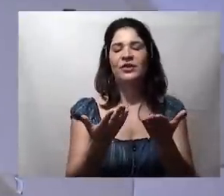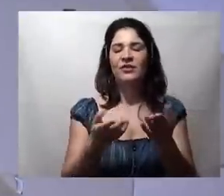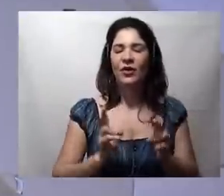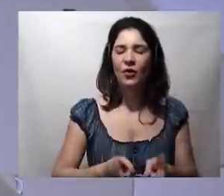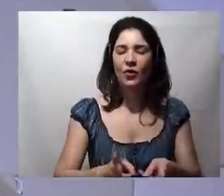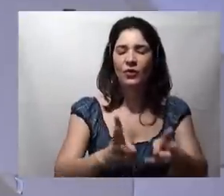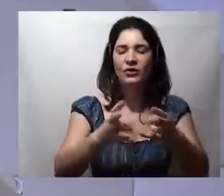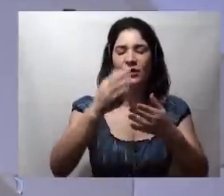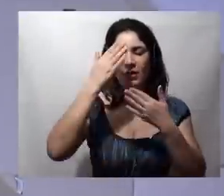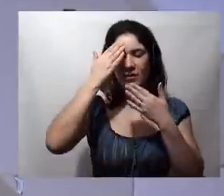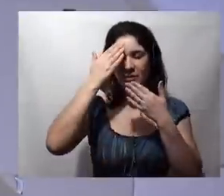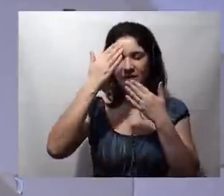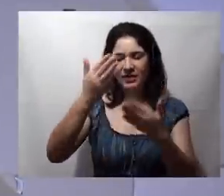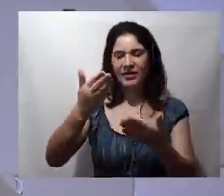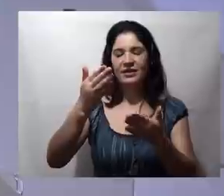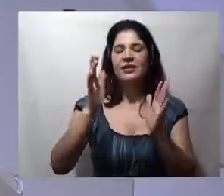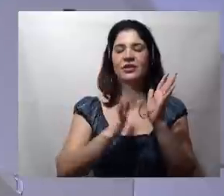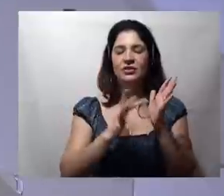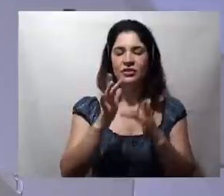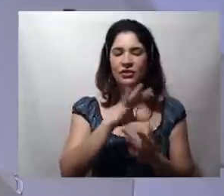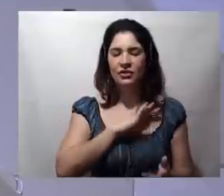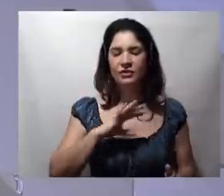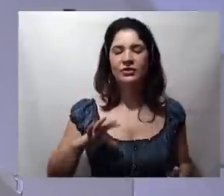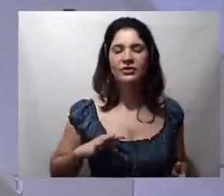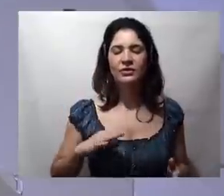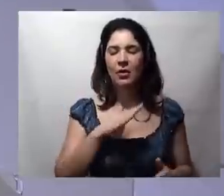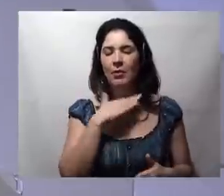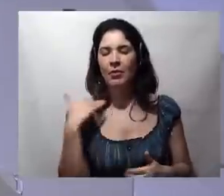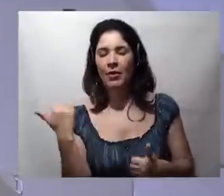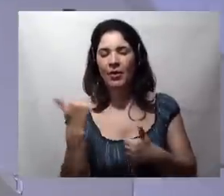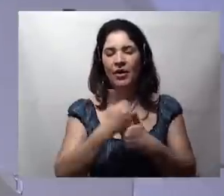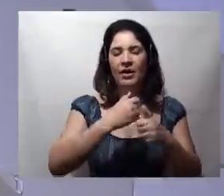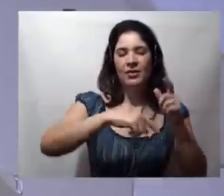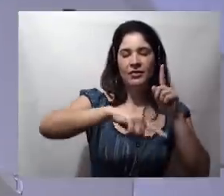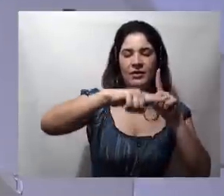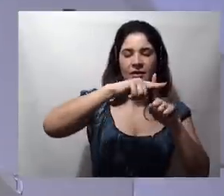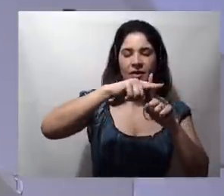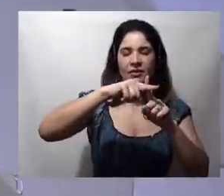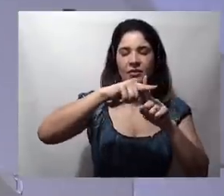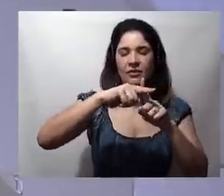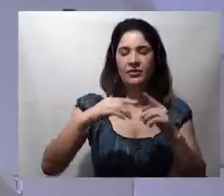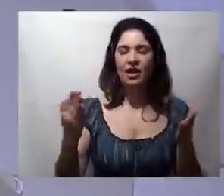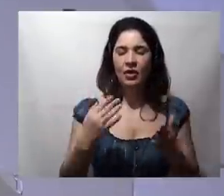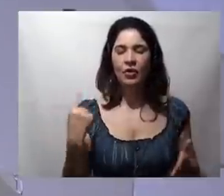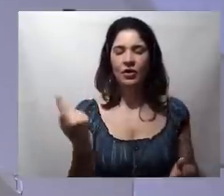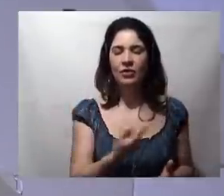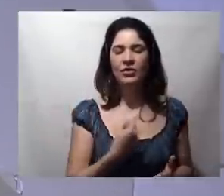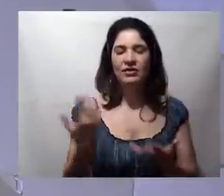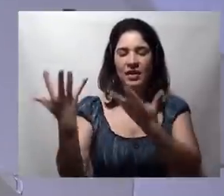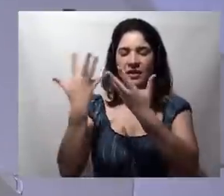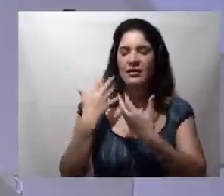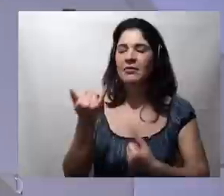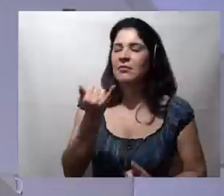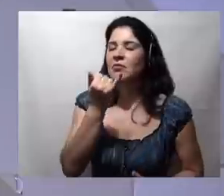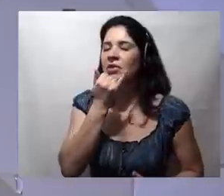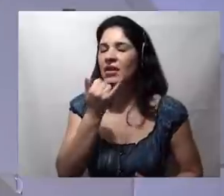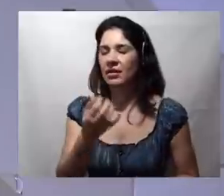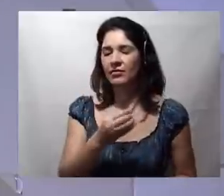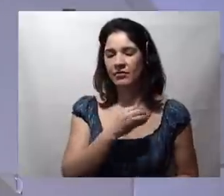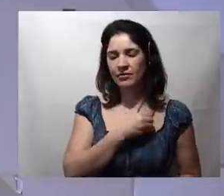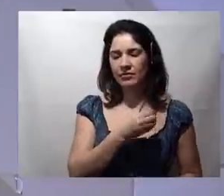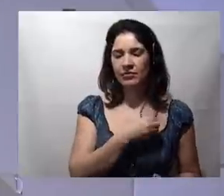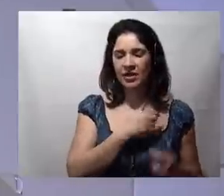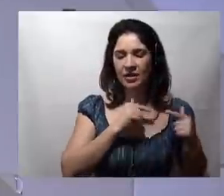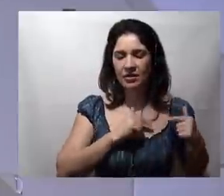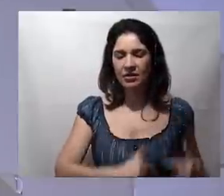e obrigado por jesus cristo que morreu na cruz por nós para que nós tivéssemos o perdão dos nossos pecados